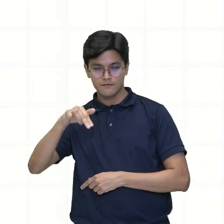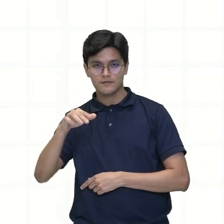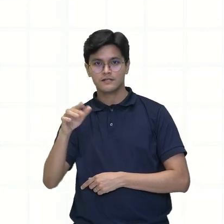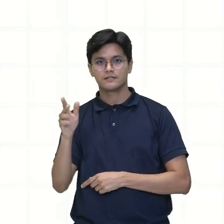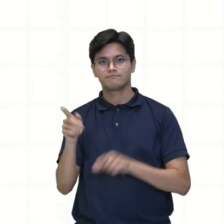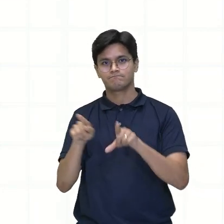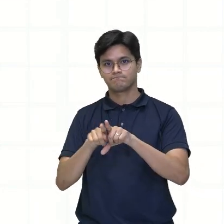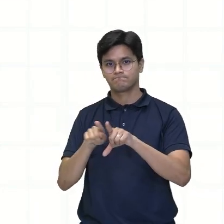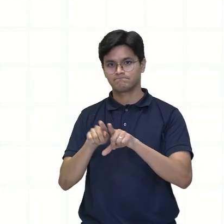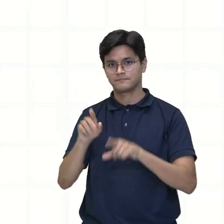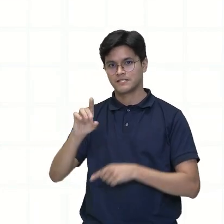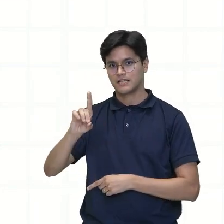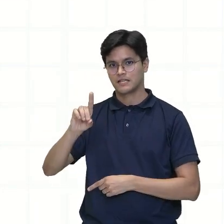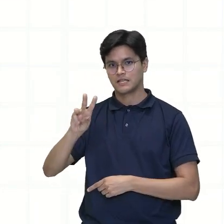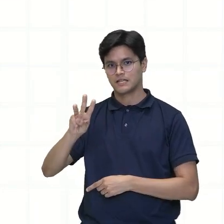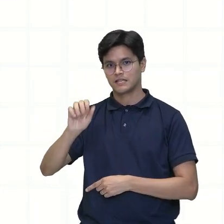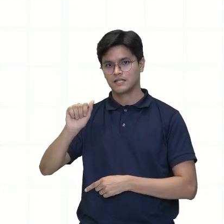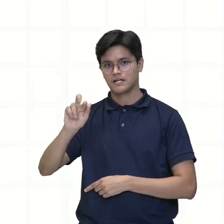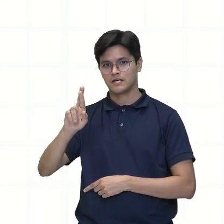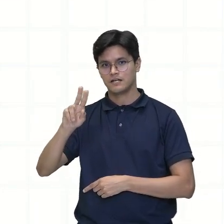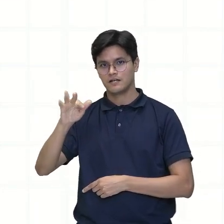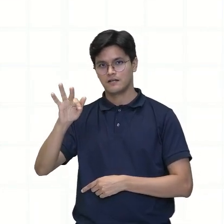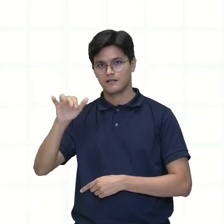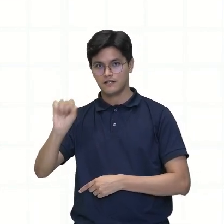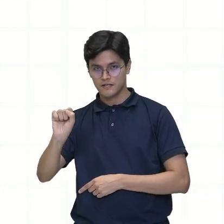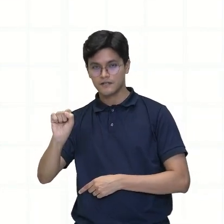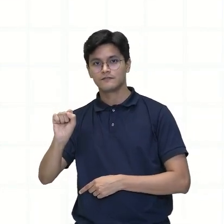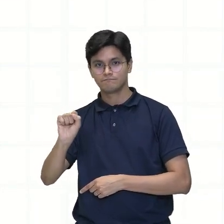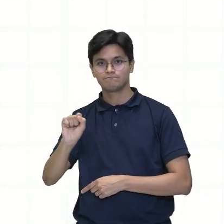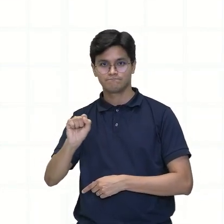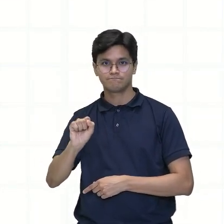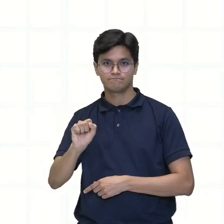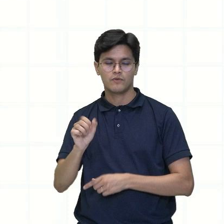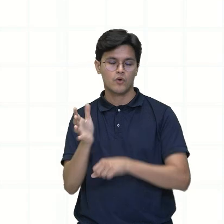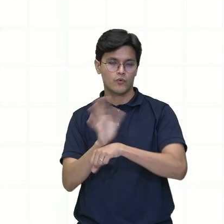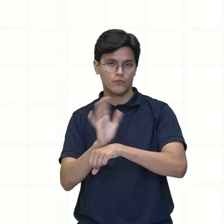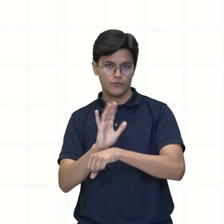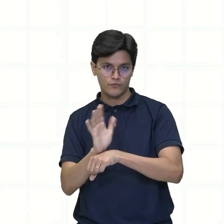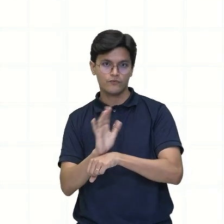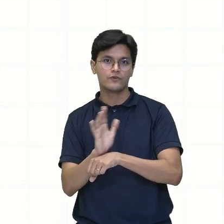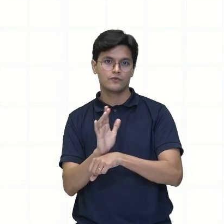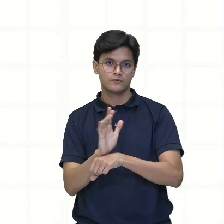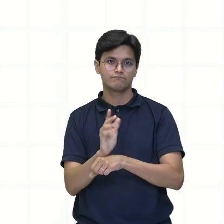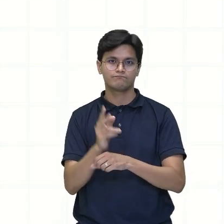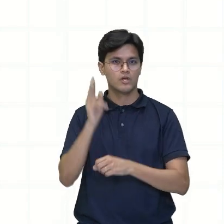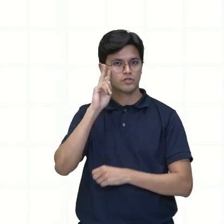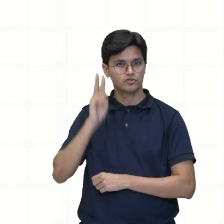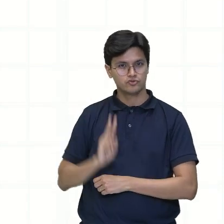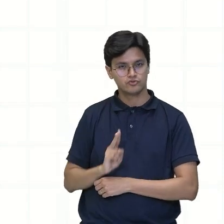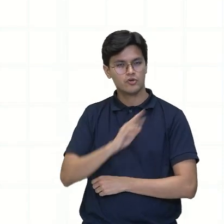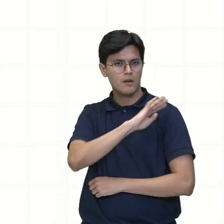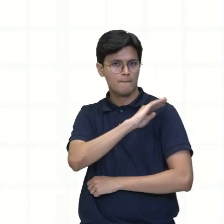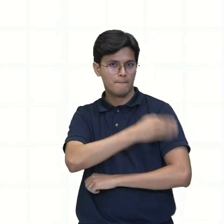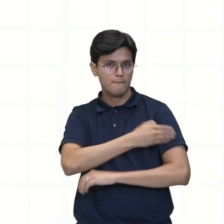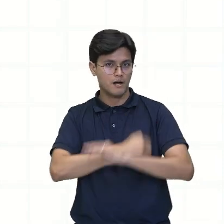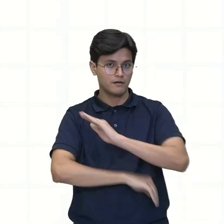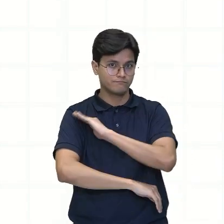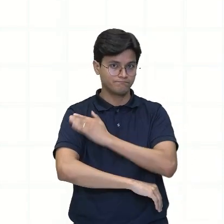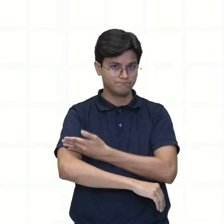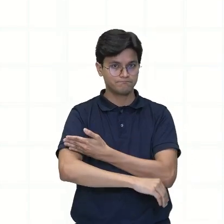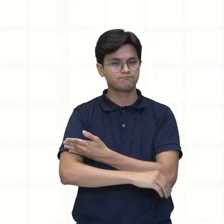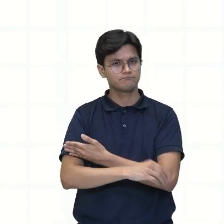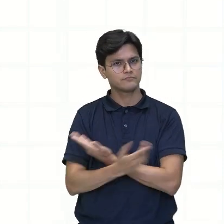os 7 anões, que foi um sucesso tremendo na época dele, né? Porque era um filme que se